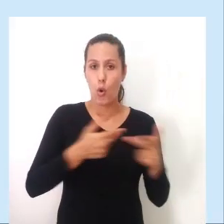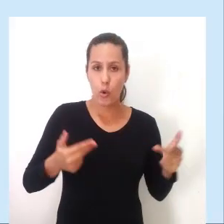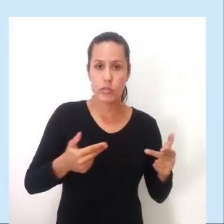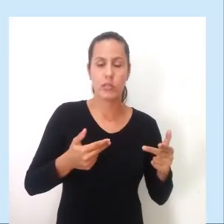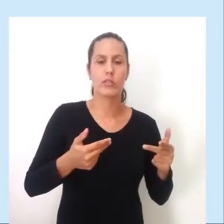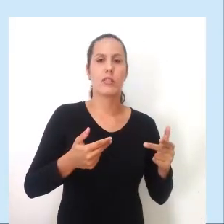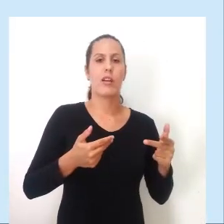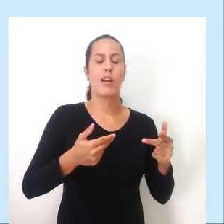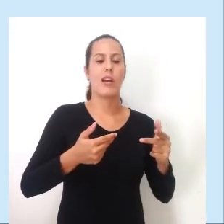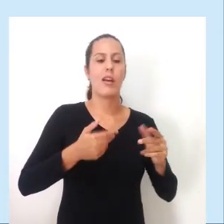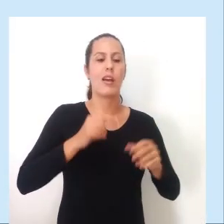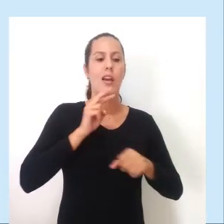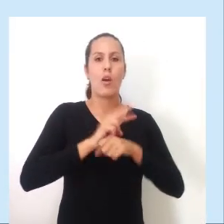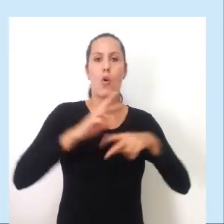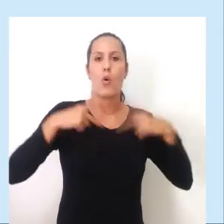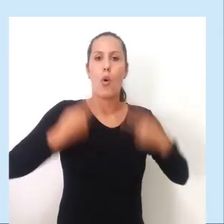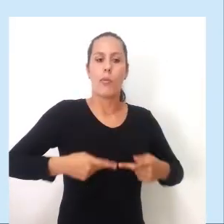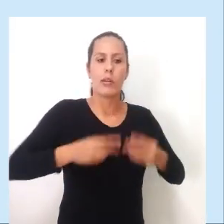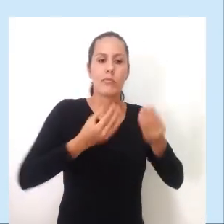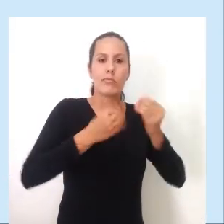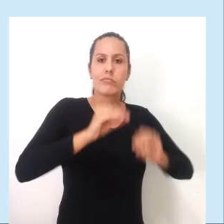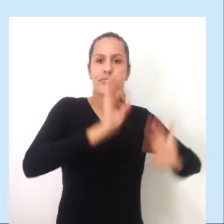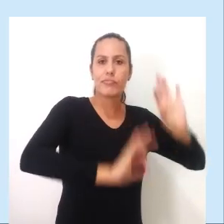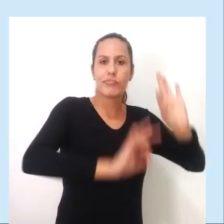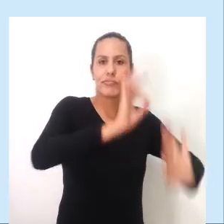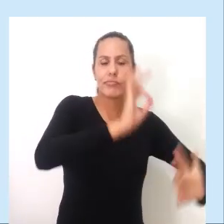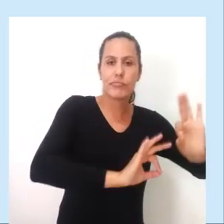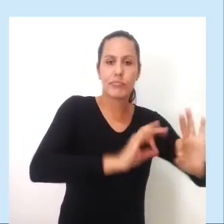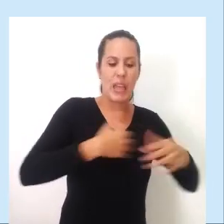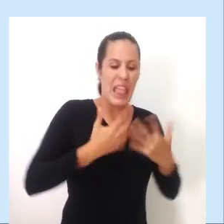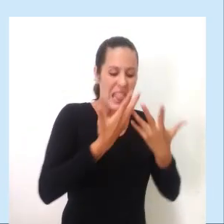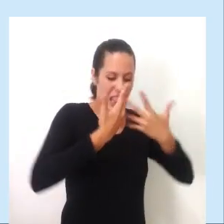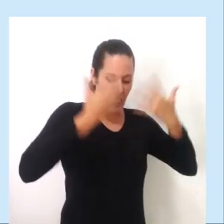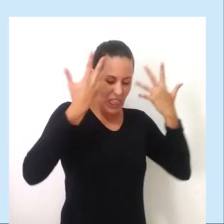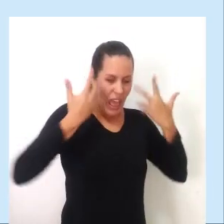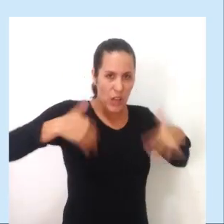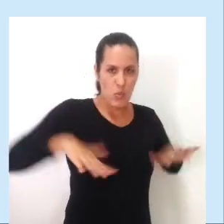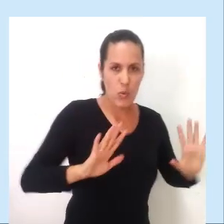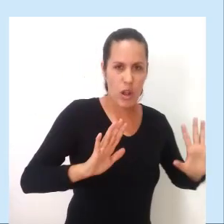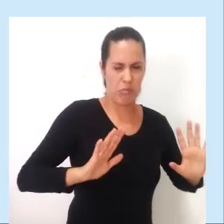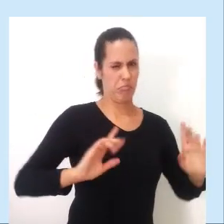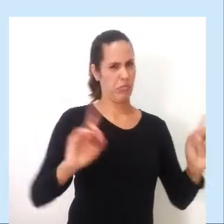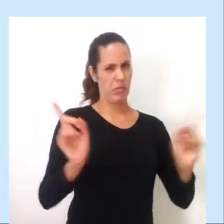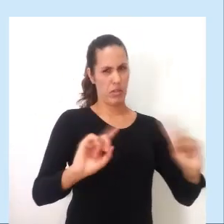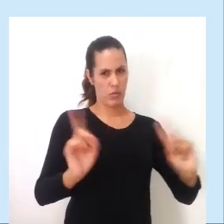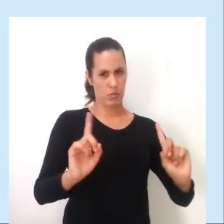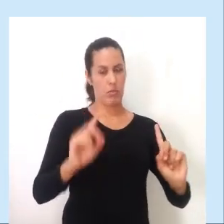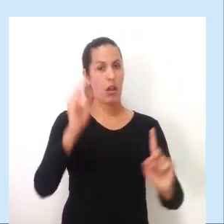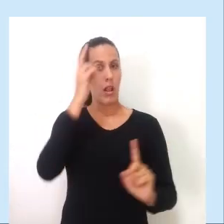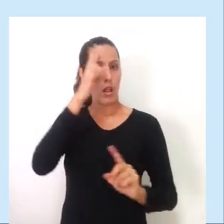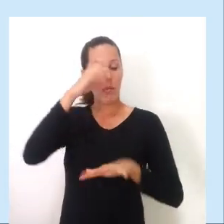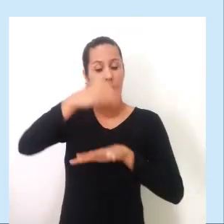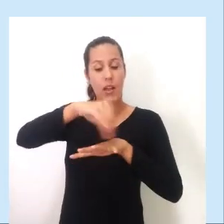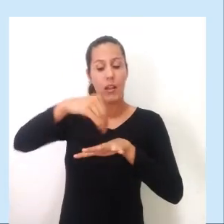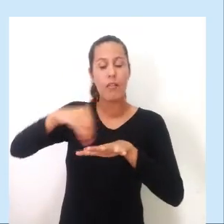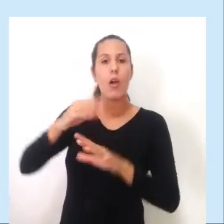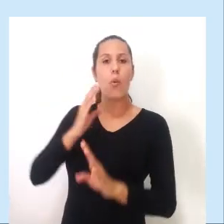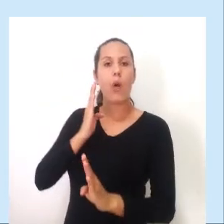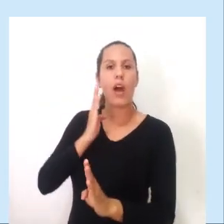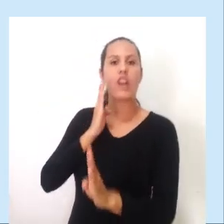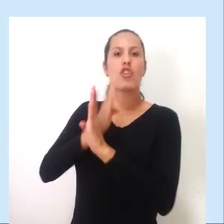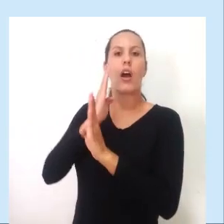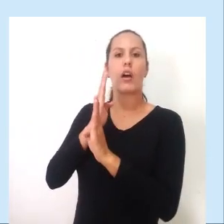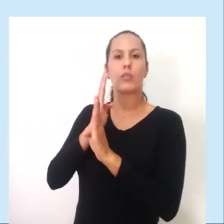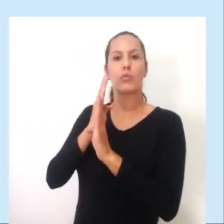procedimentos artificiais e não naturais. Lembrando que fósseis é um achado, um